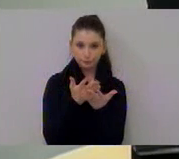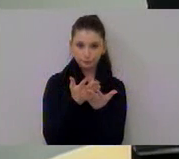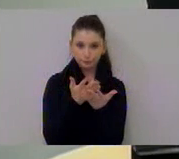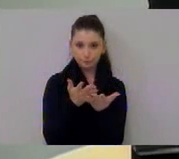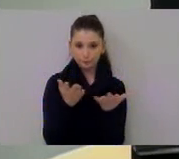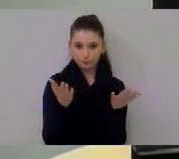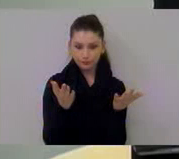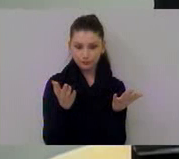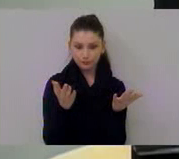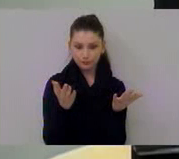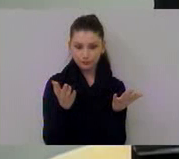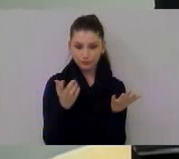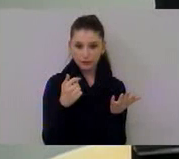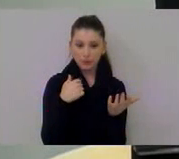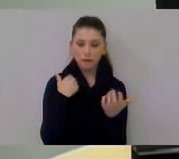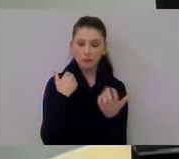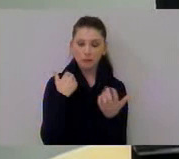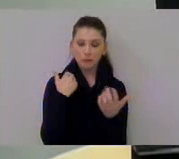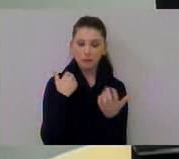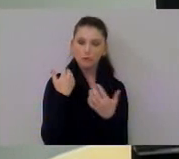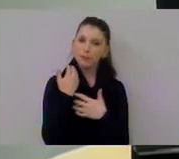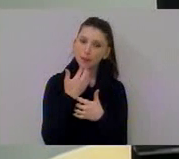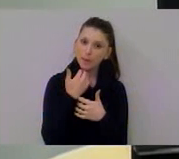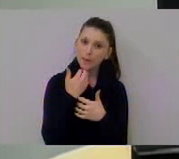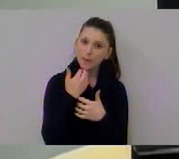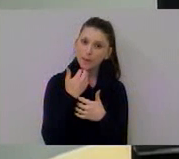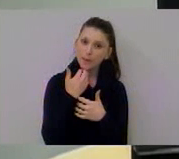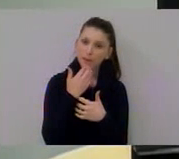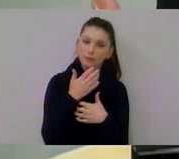líder comunitário,